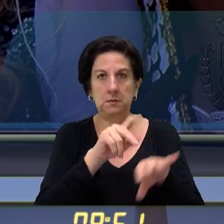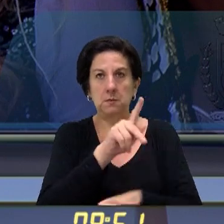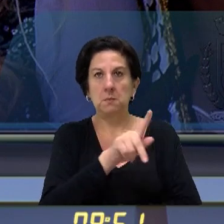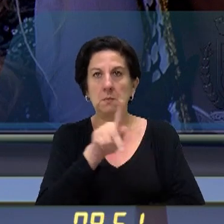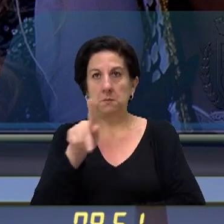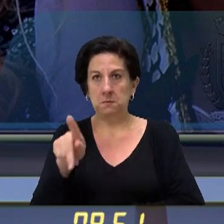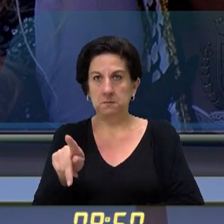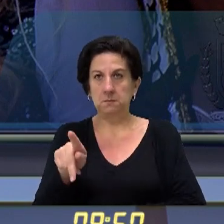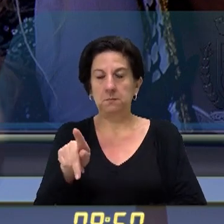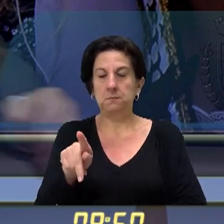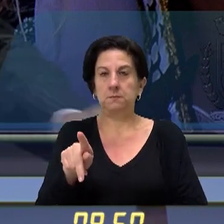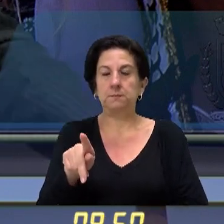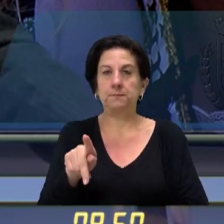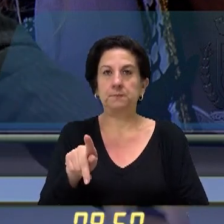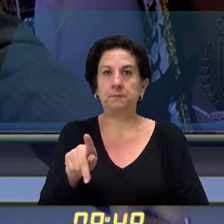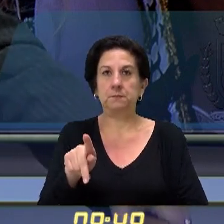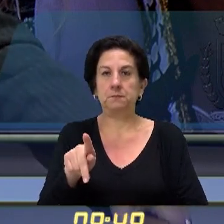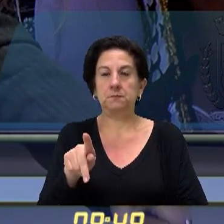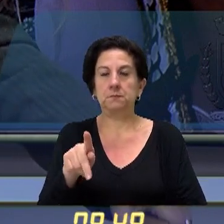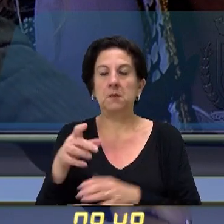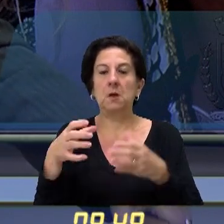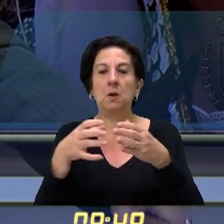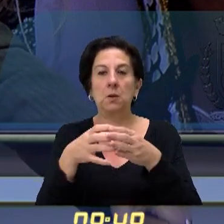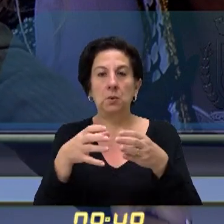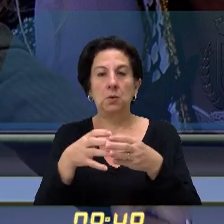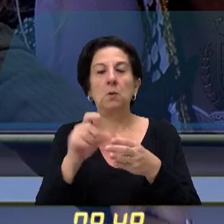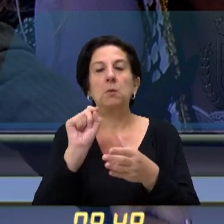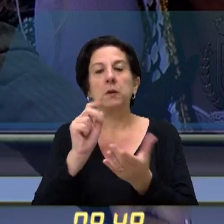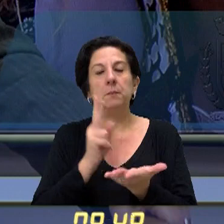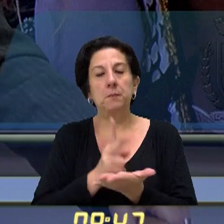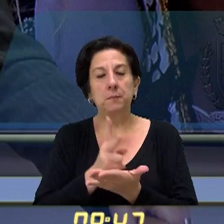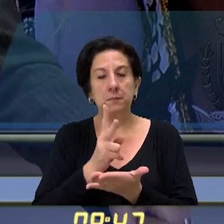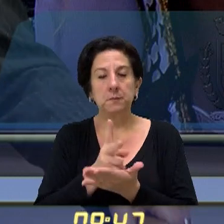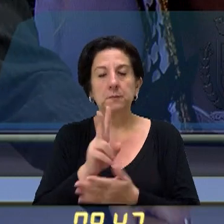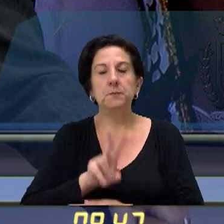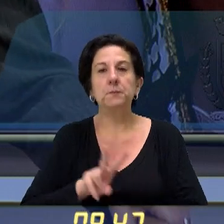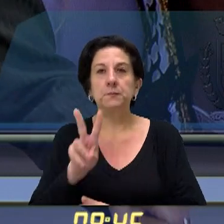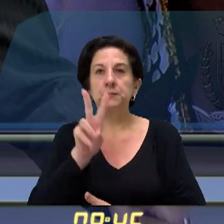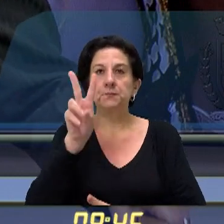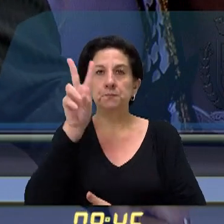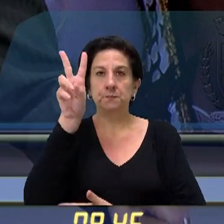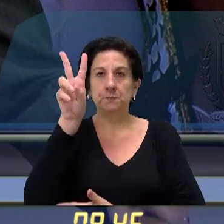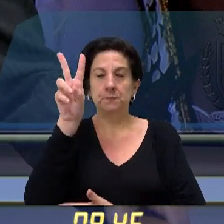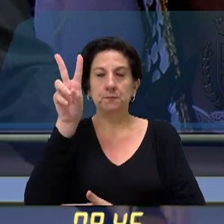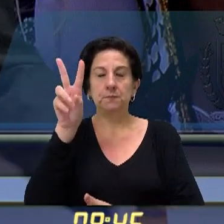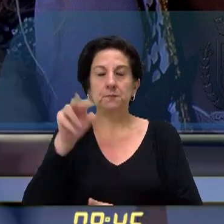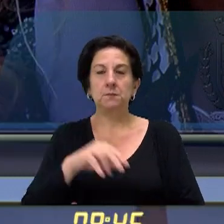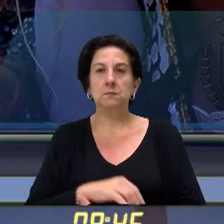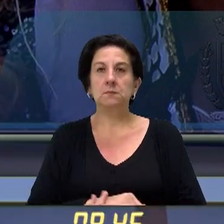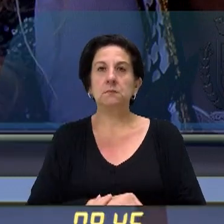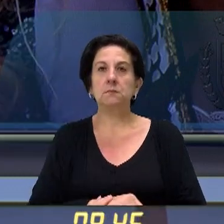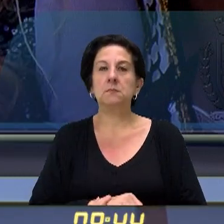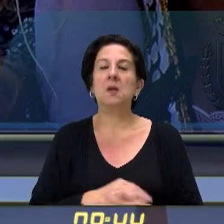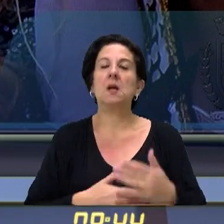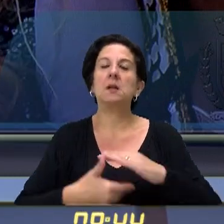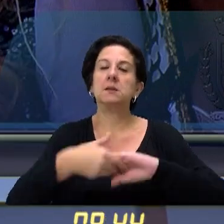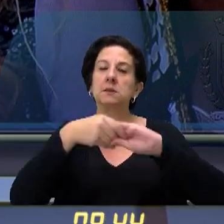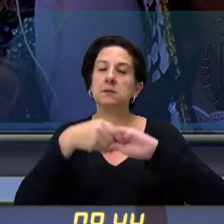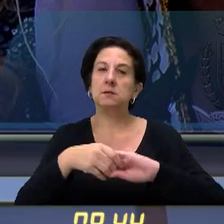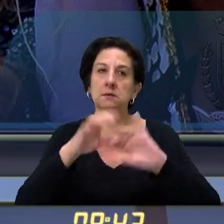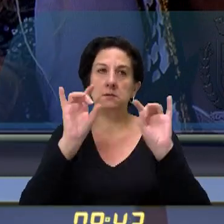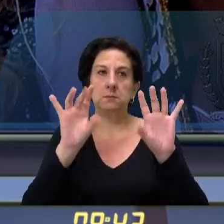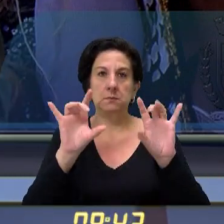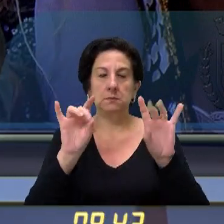nossos professores, categoria que nós permanentemente temos que valorizar. Minha saudação muito